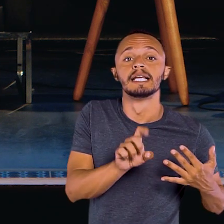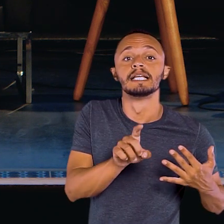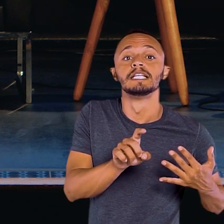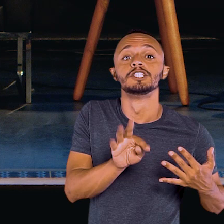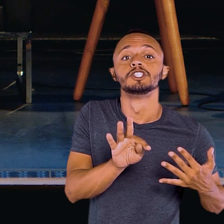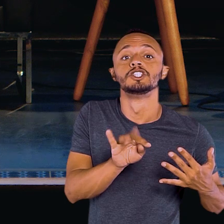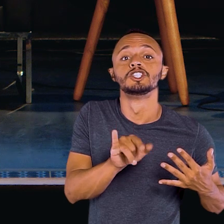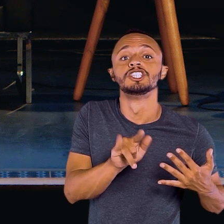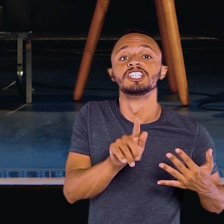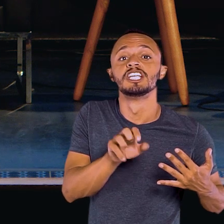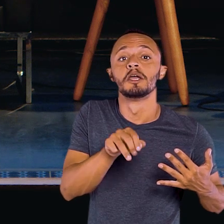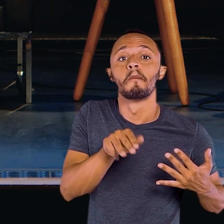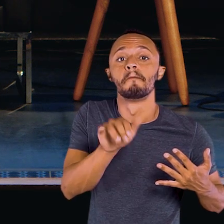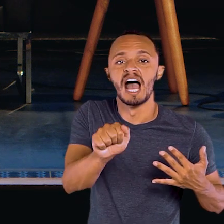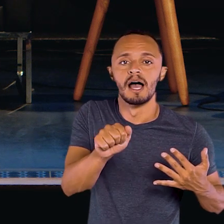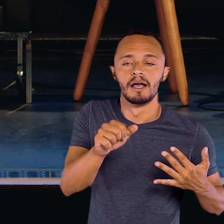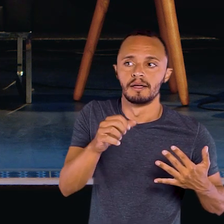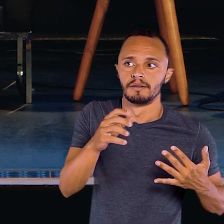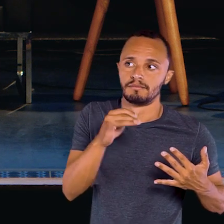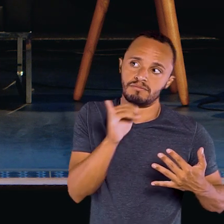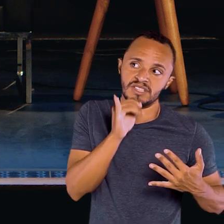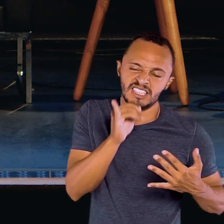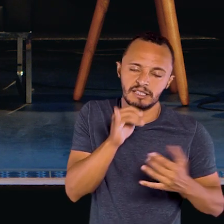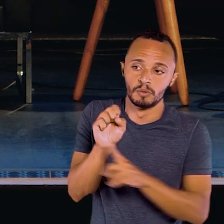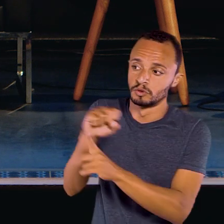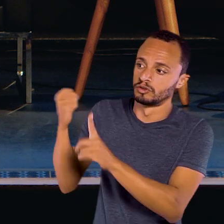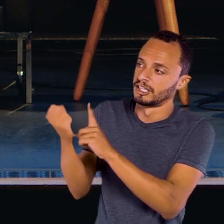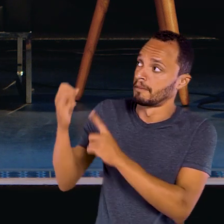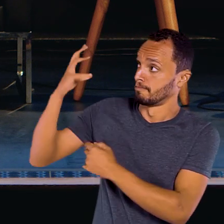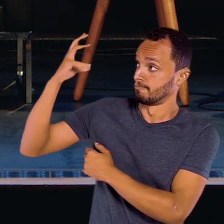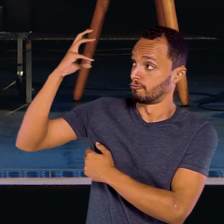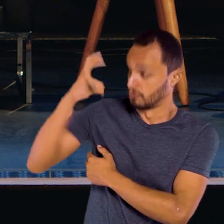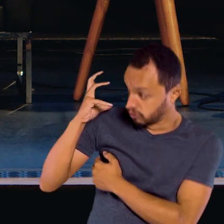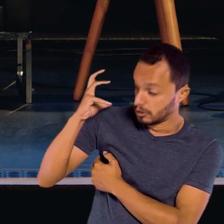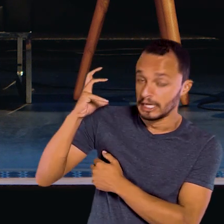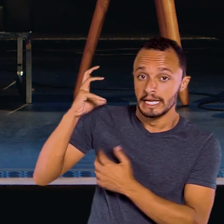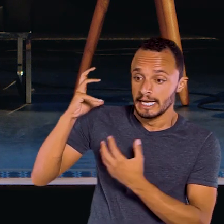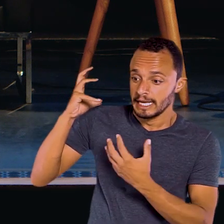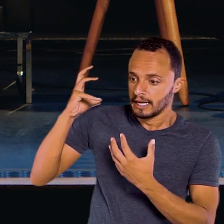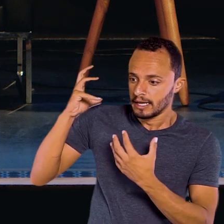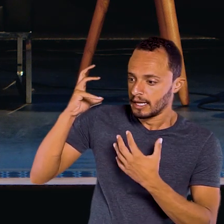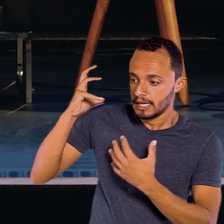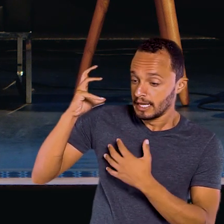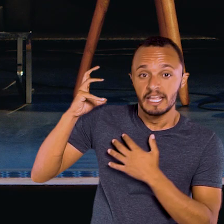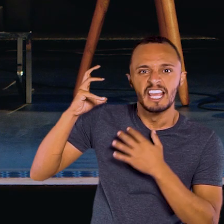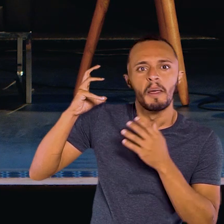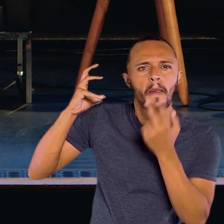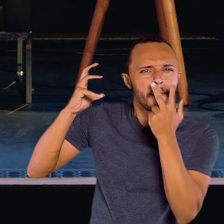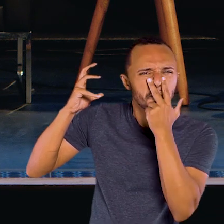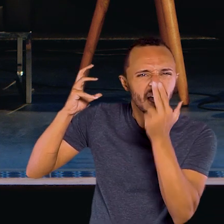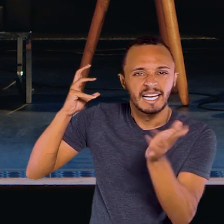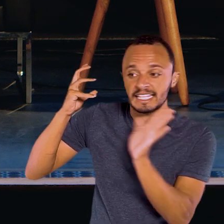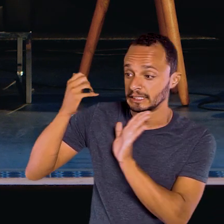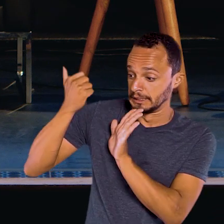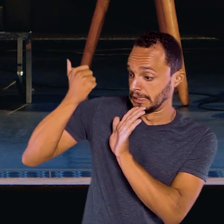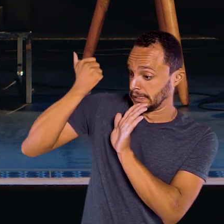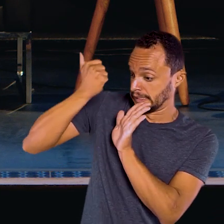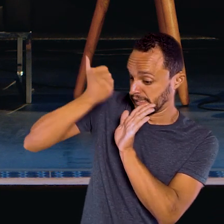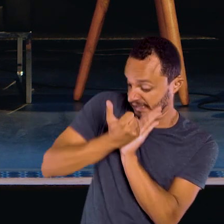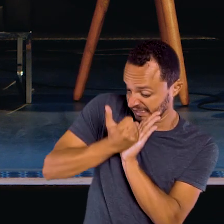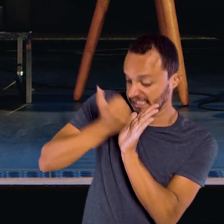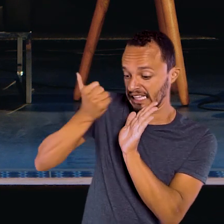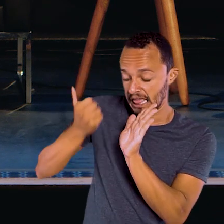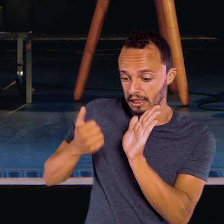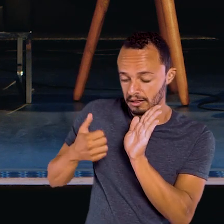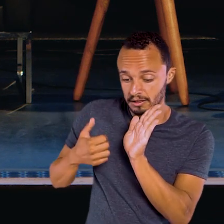muito orgulho de hoje estar onde eu estou. Só que eu não posso dizer isso, porque a sociedade